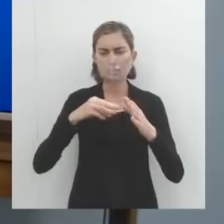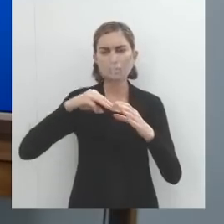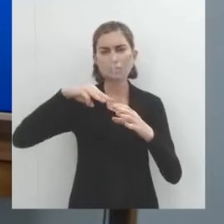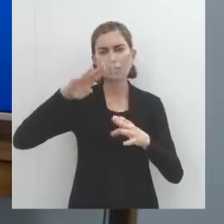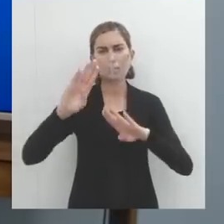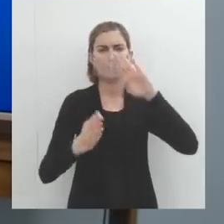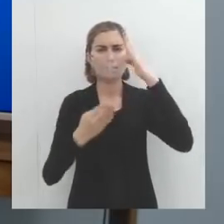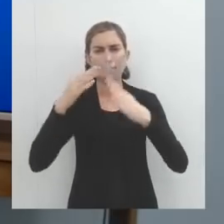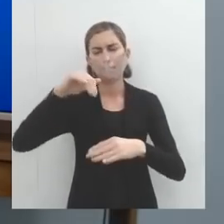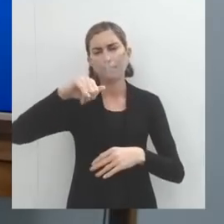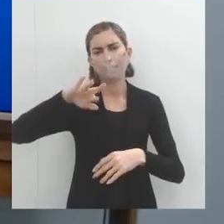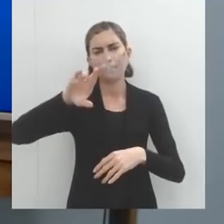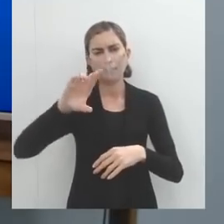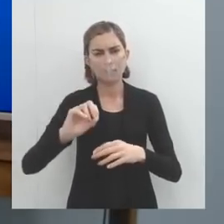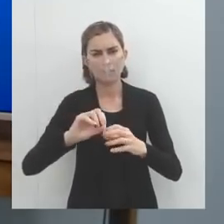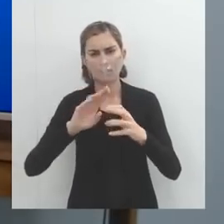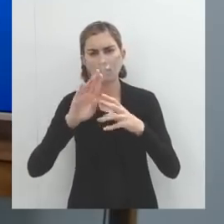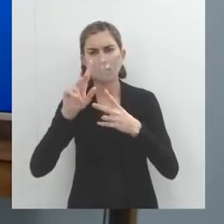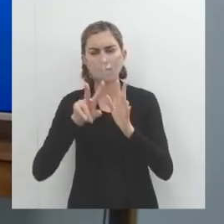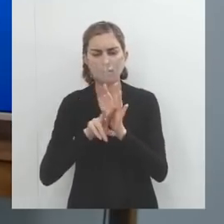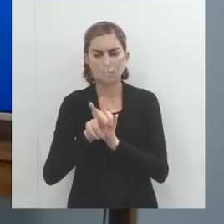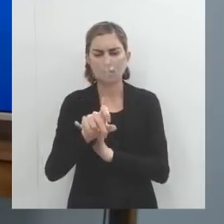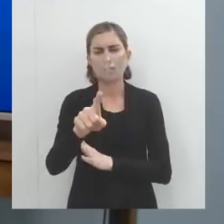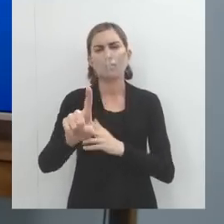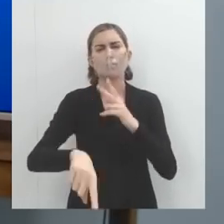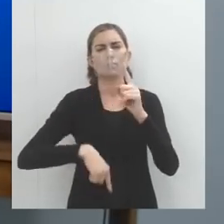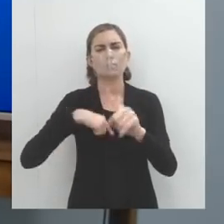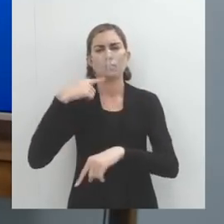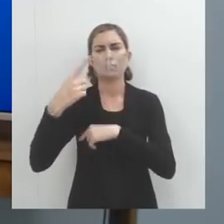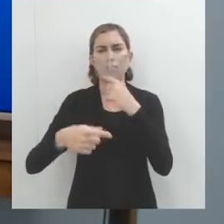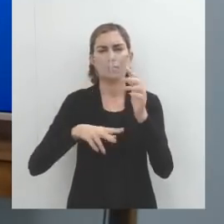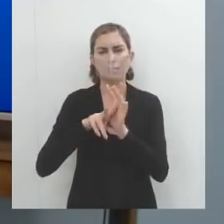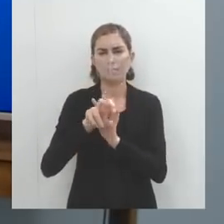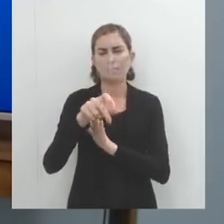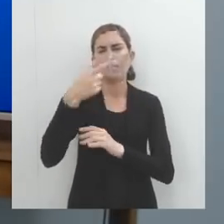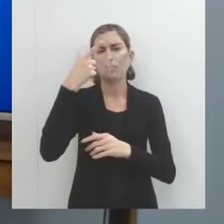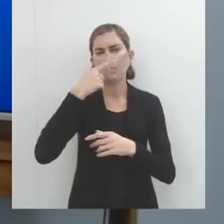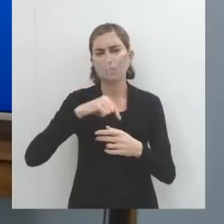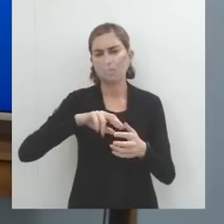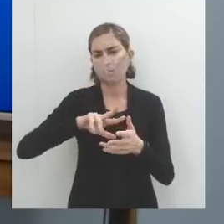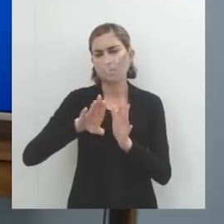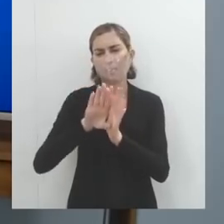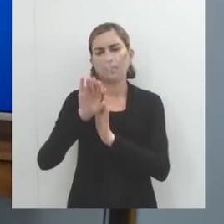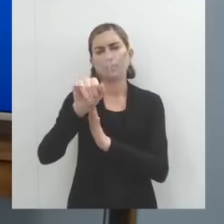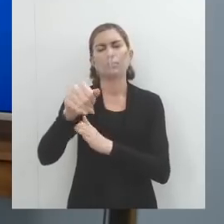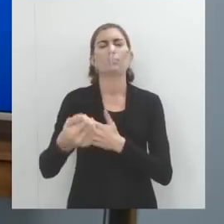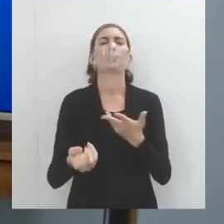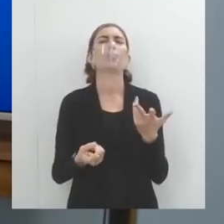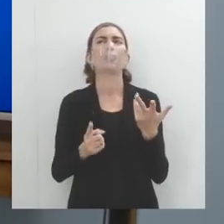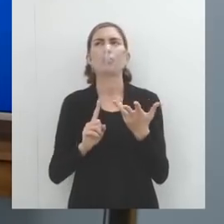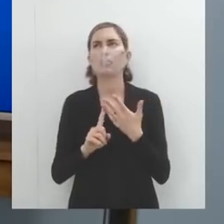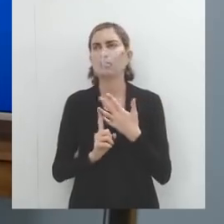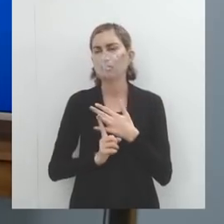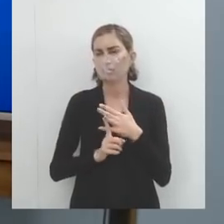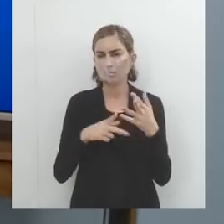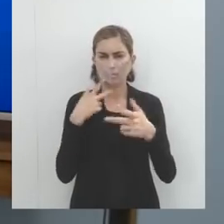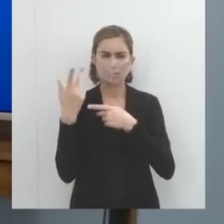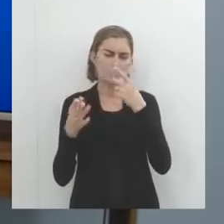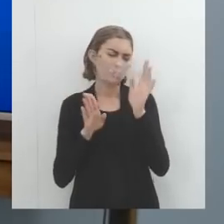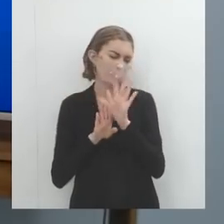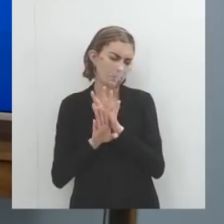microbiologia, tá? A gente começou lá com vírus, depois a gente viu viroses, bactéria, aí a gente falou